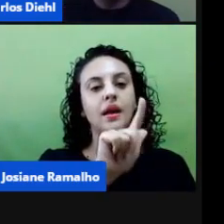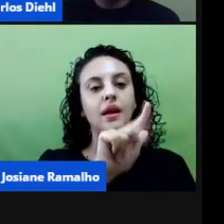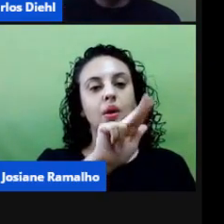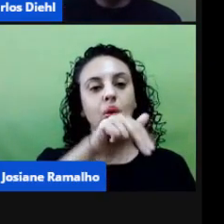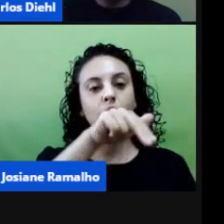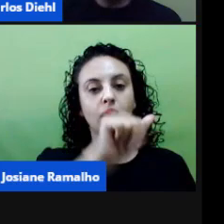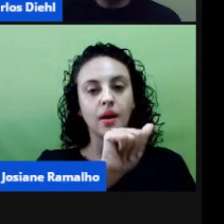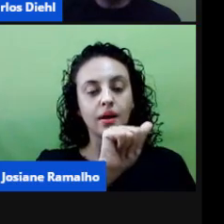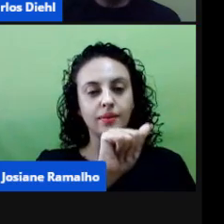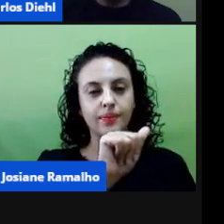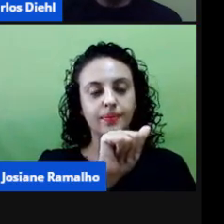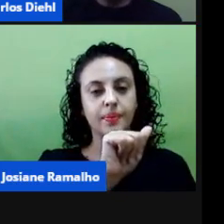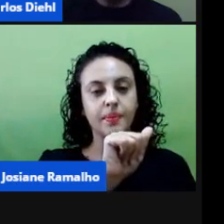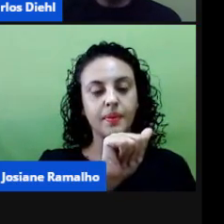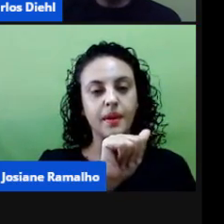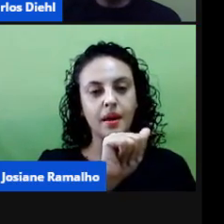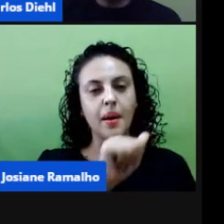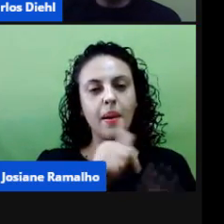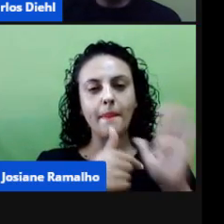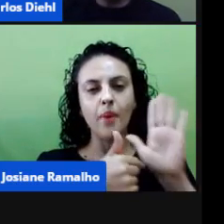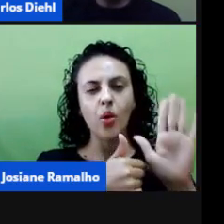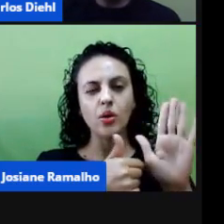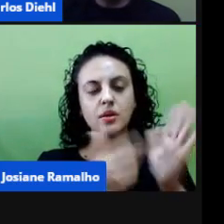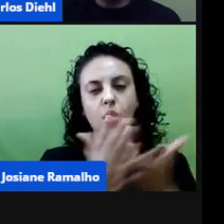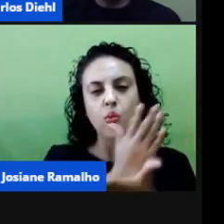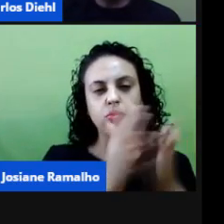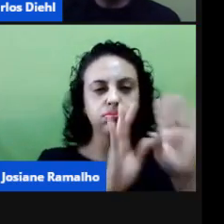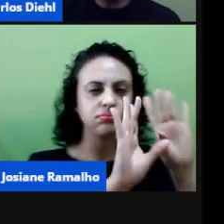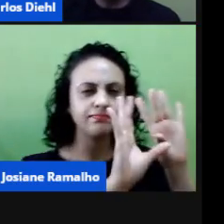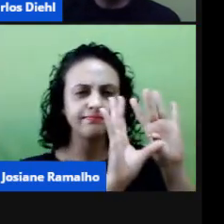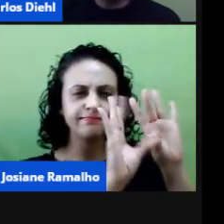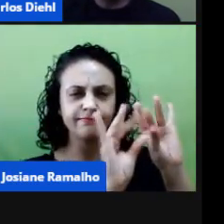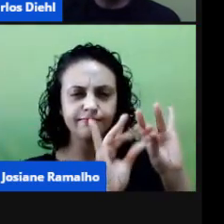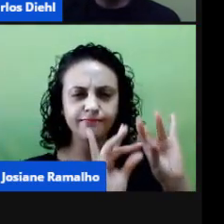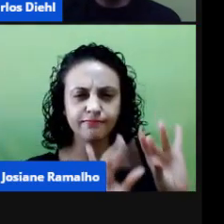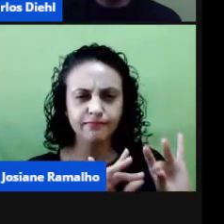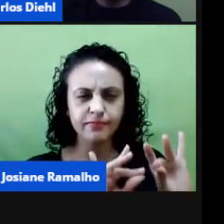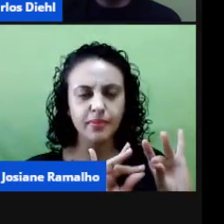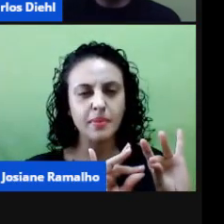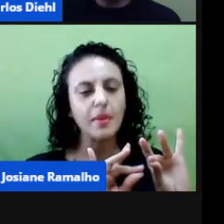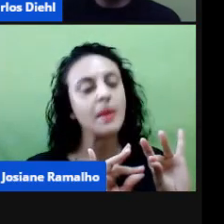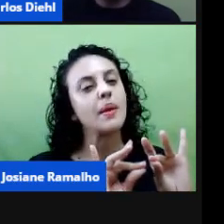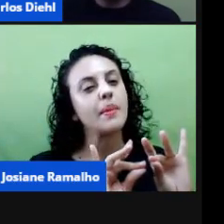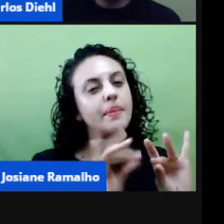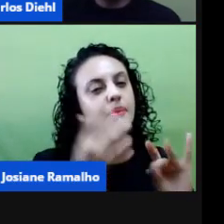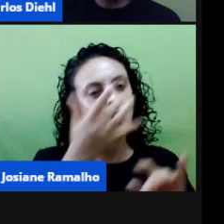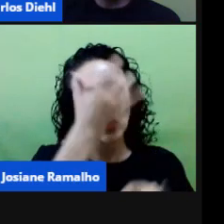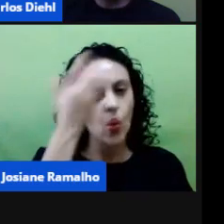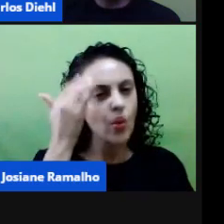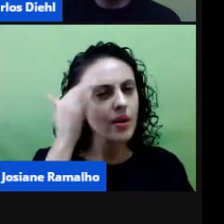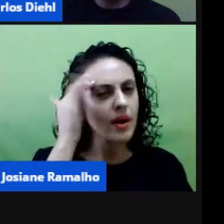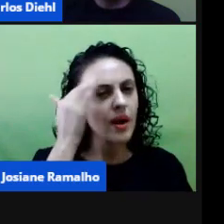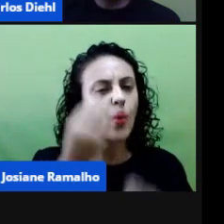ele mostra. Mas acaba dando uma visão do que era Mato Grosso no início do século